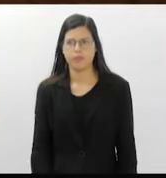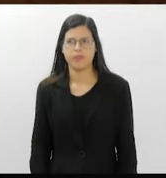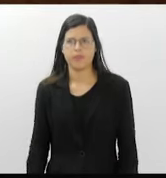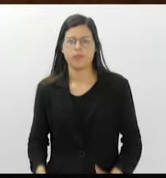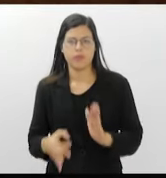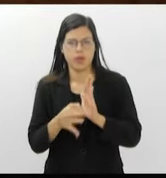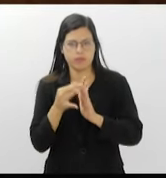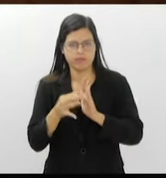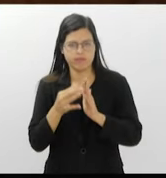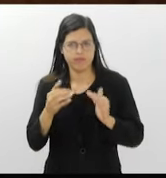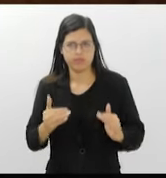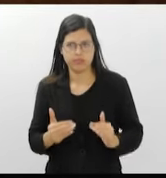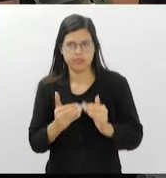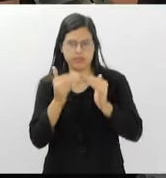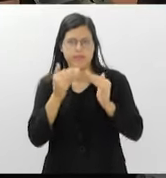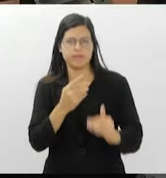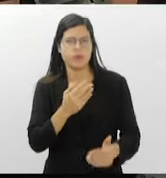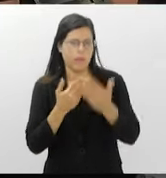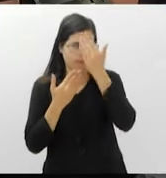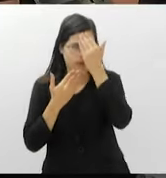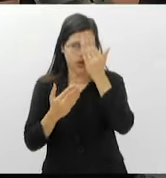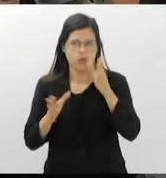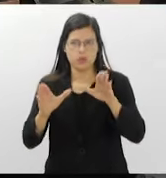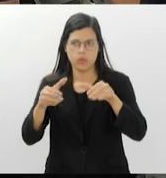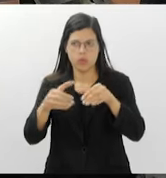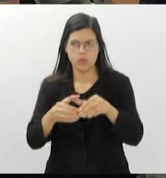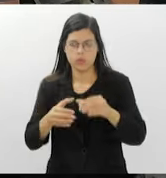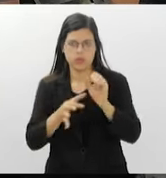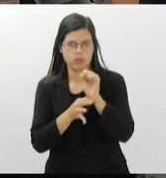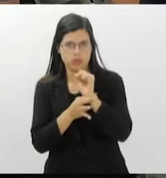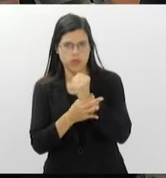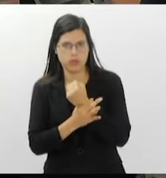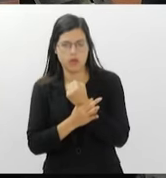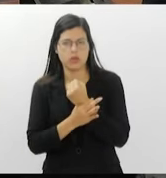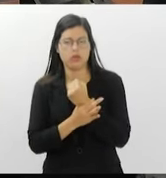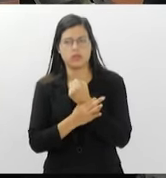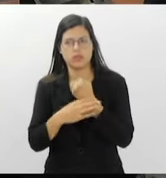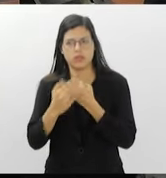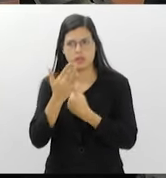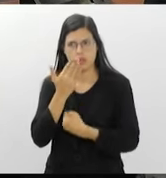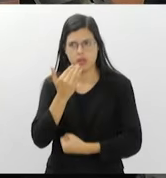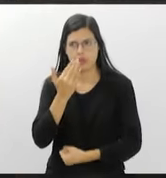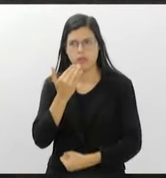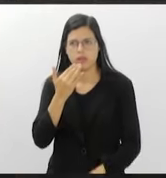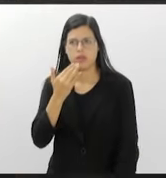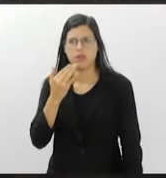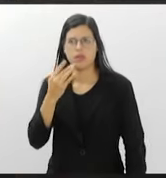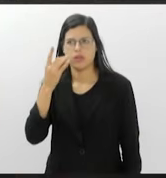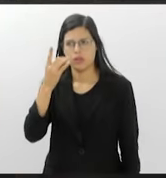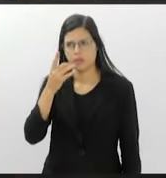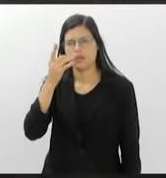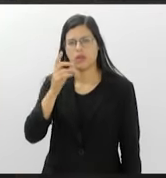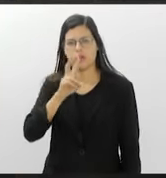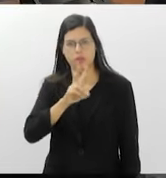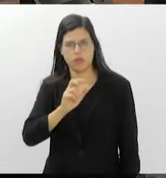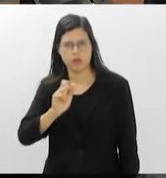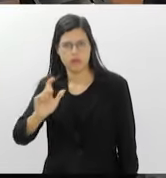Parecer favorável, senhor presidente. Muito obrigado. Pela Comissão de Segurança Alimentar, deputado Valceaza, também, por